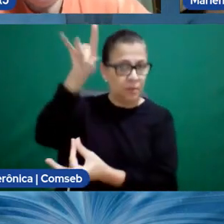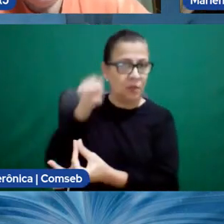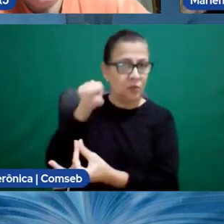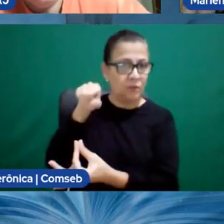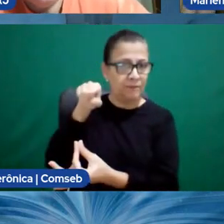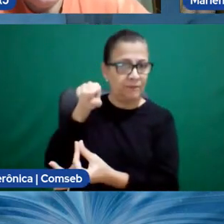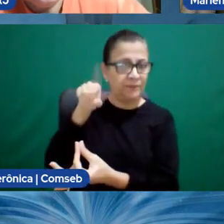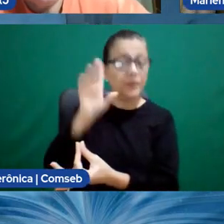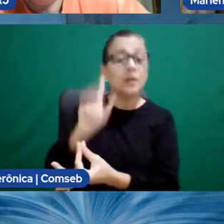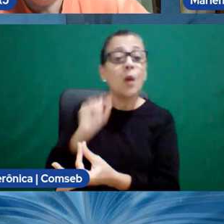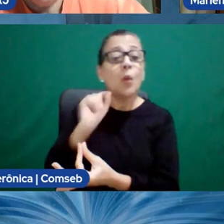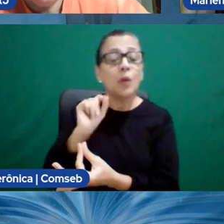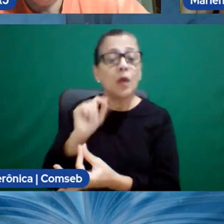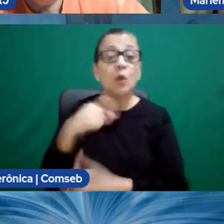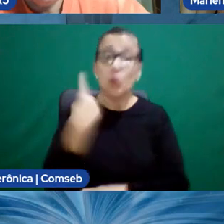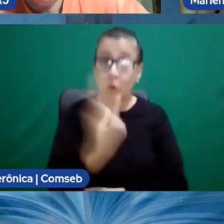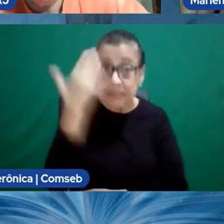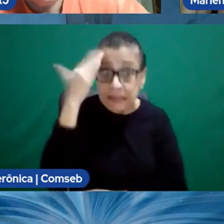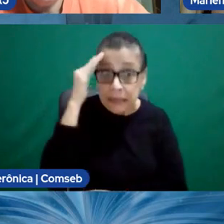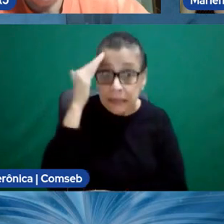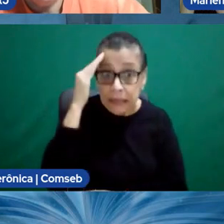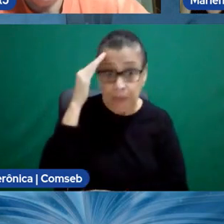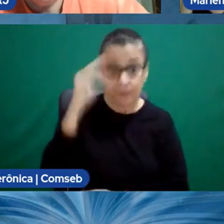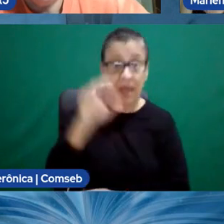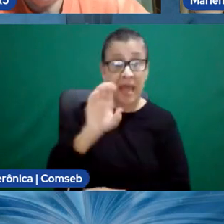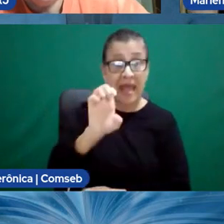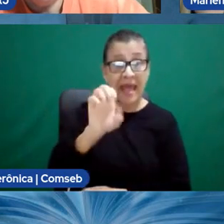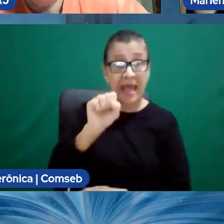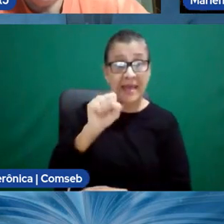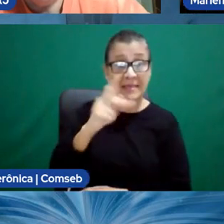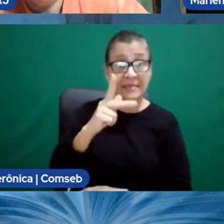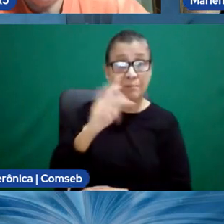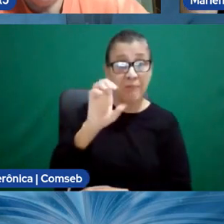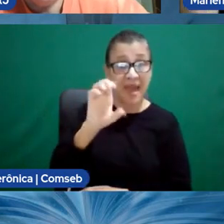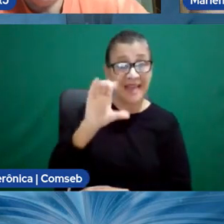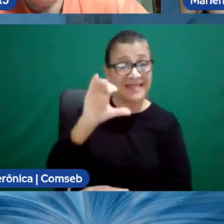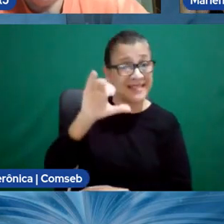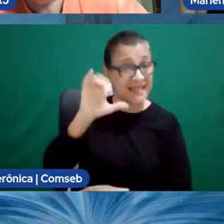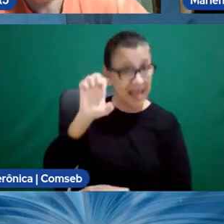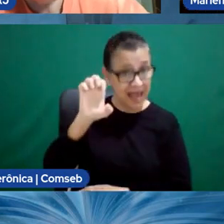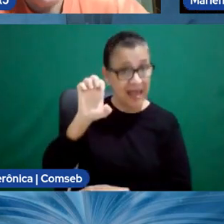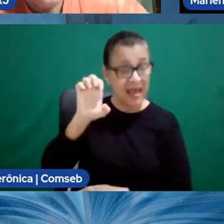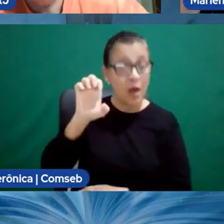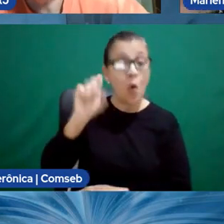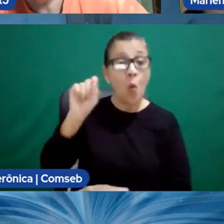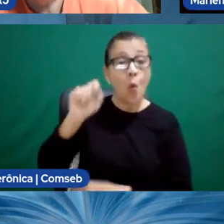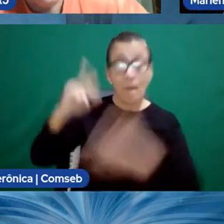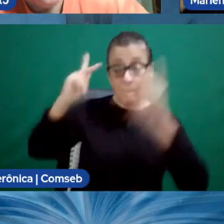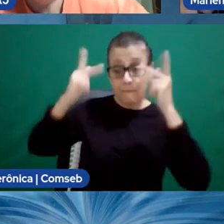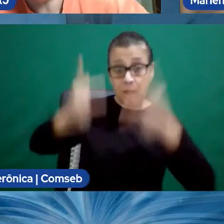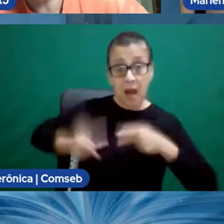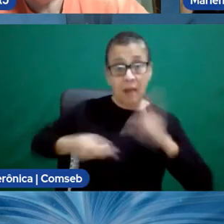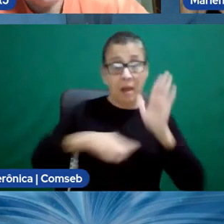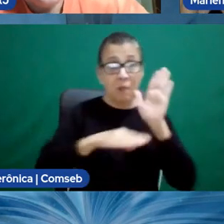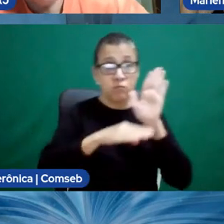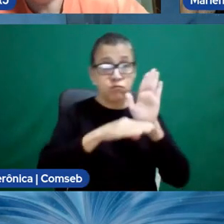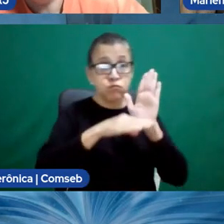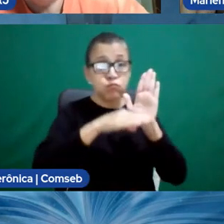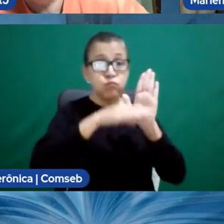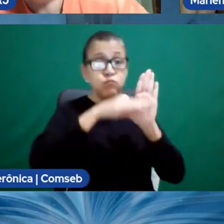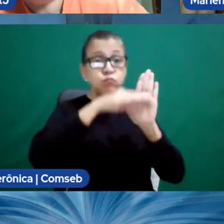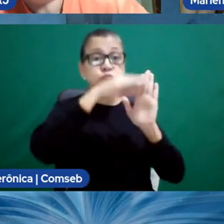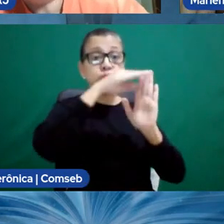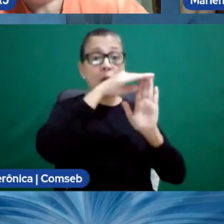nesse, nós estamos entendendo que a espécie humana está no topo, quando eu falei do topo da escala evolutiva aí, nesse planeta, nesse momento que a gente